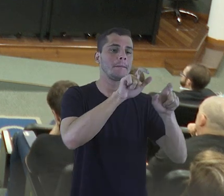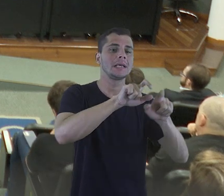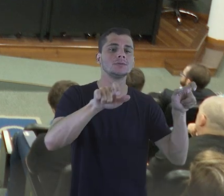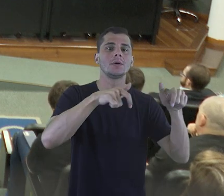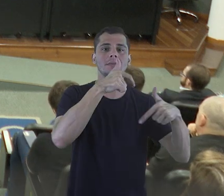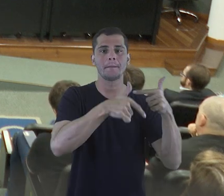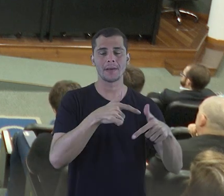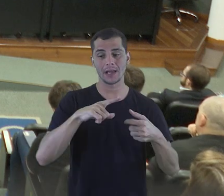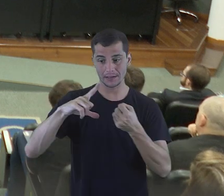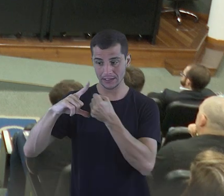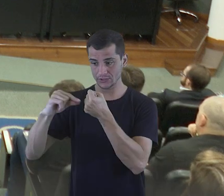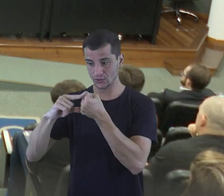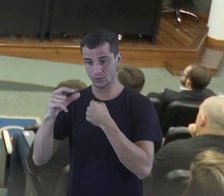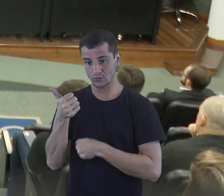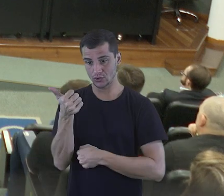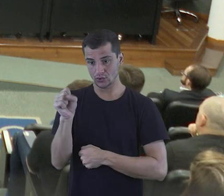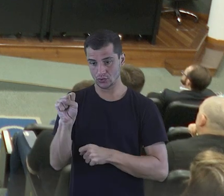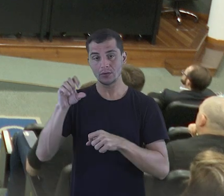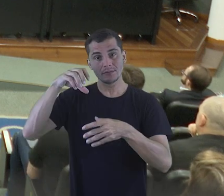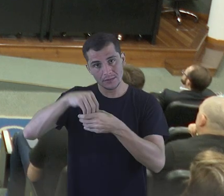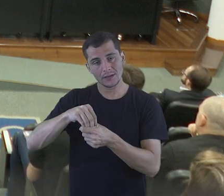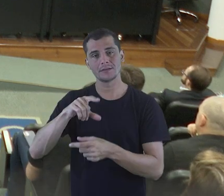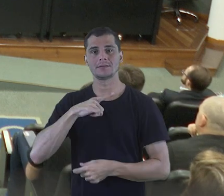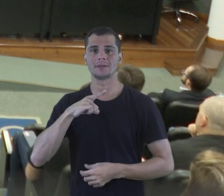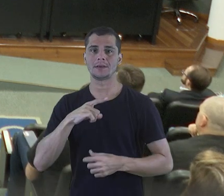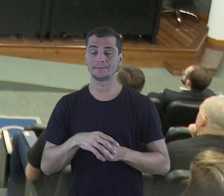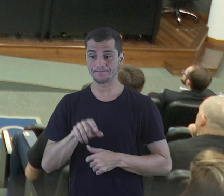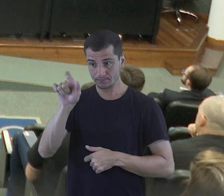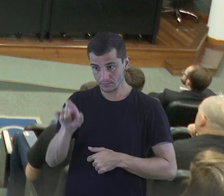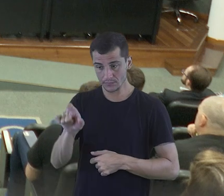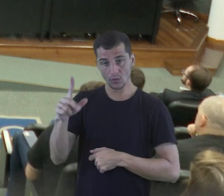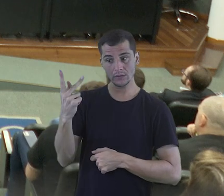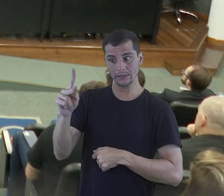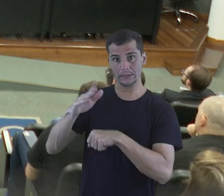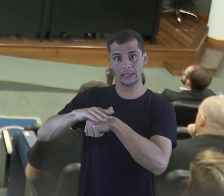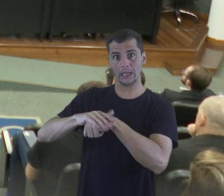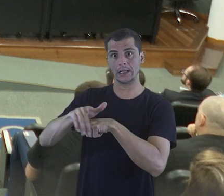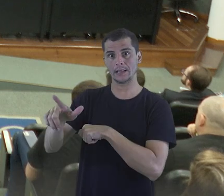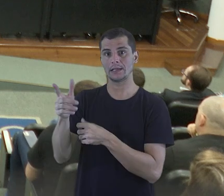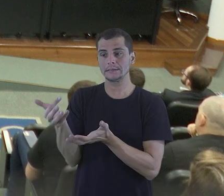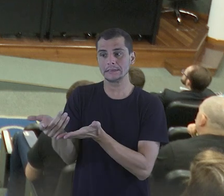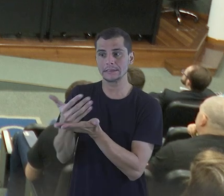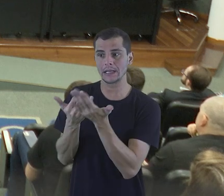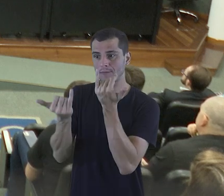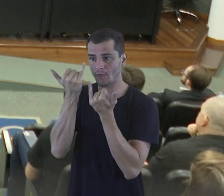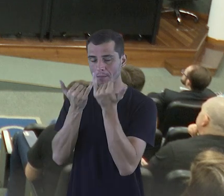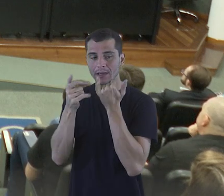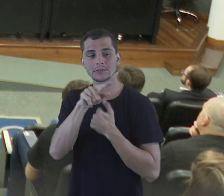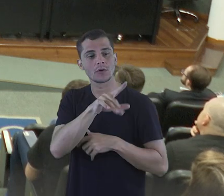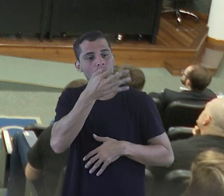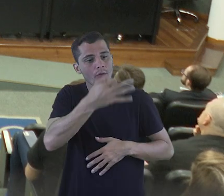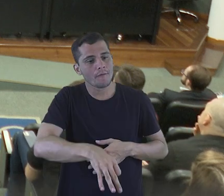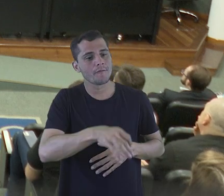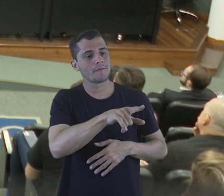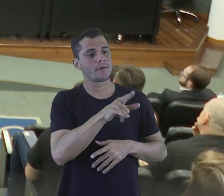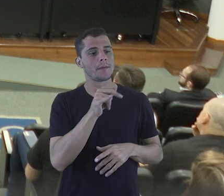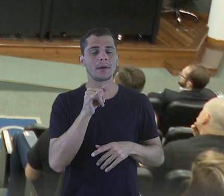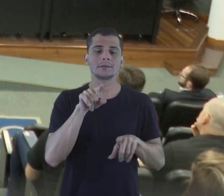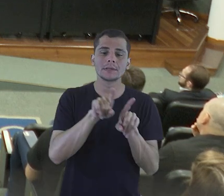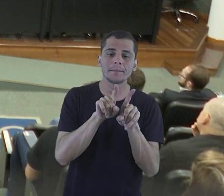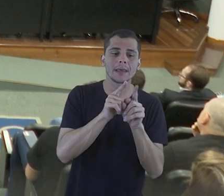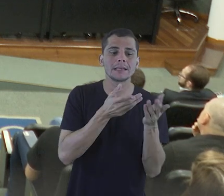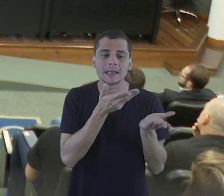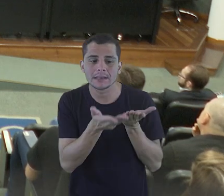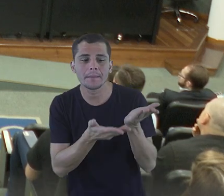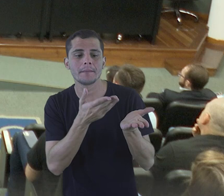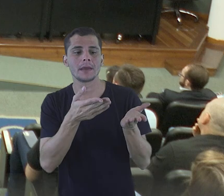que é este que é o que o titular de dados tem o direito de obter confirmação da existência do tratamento acesso